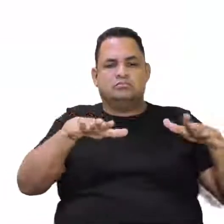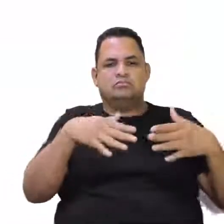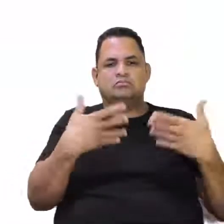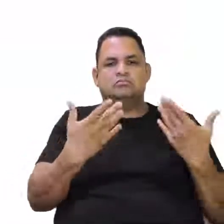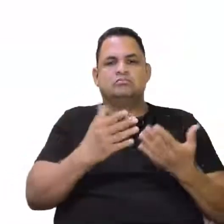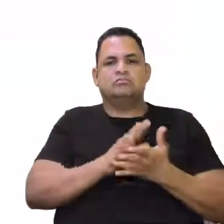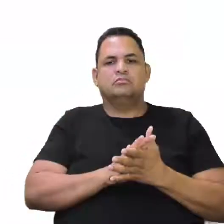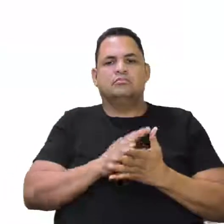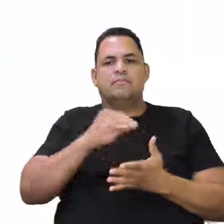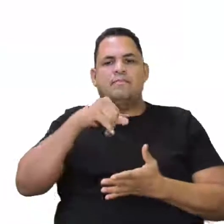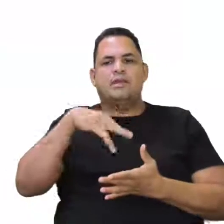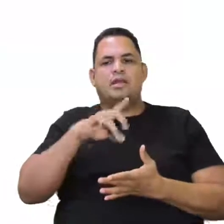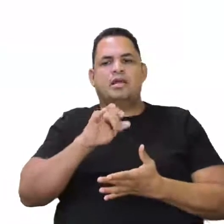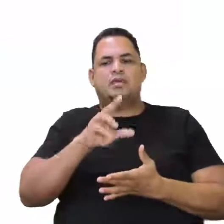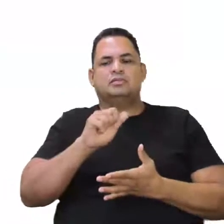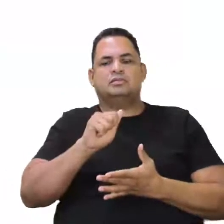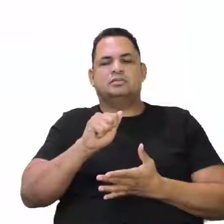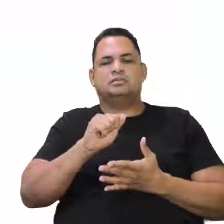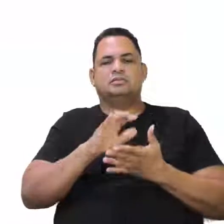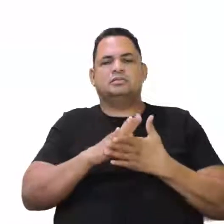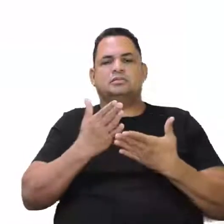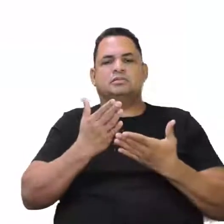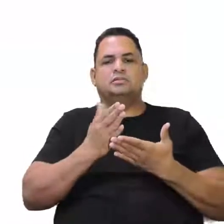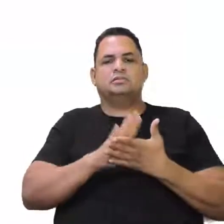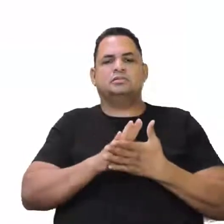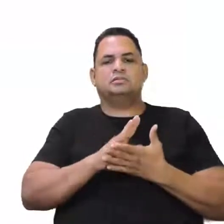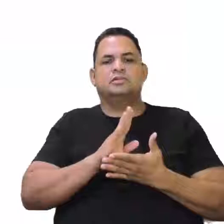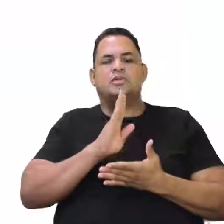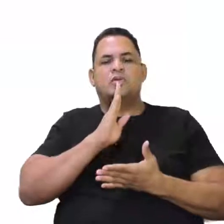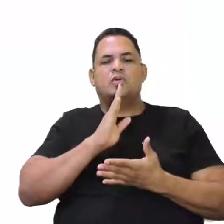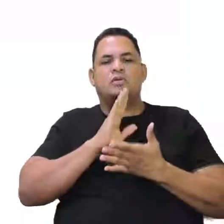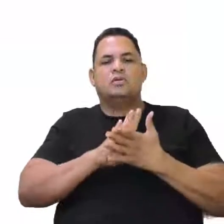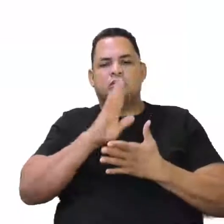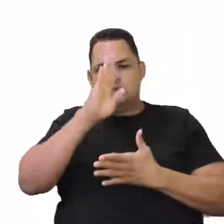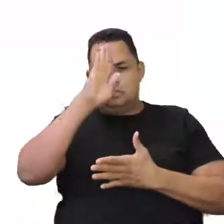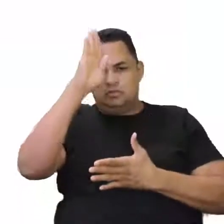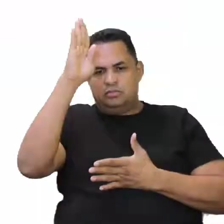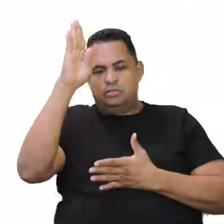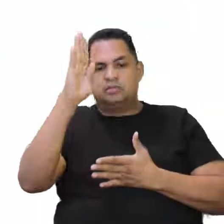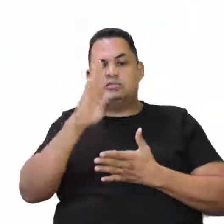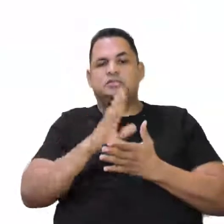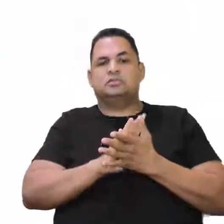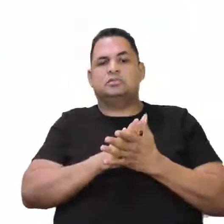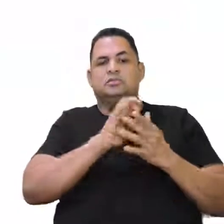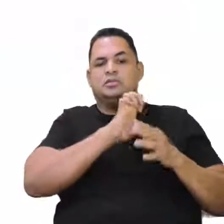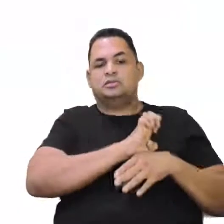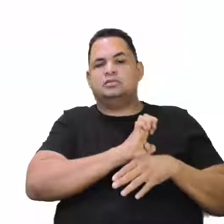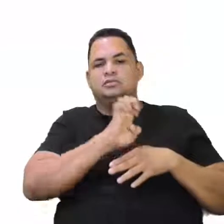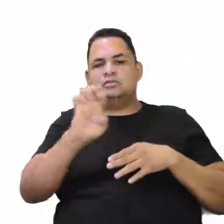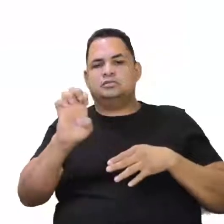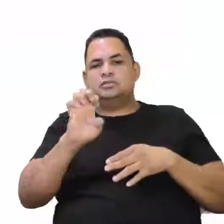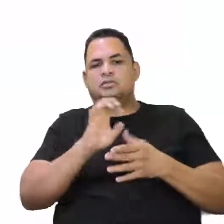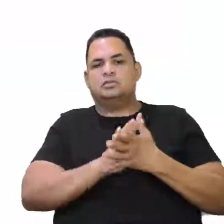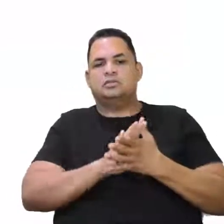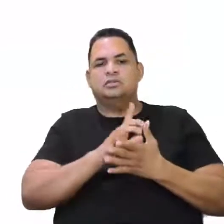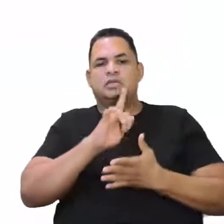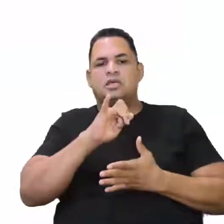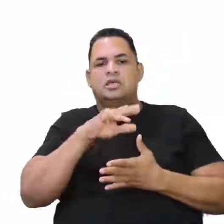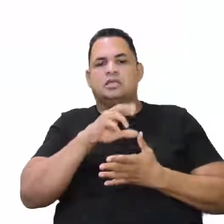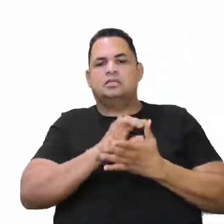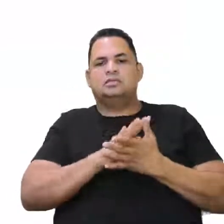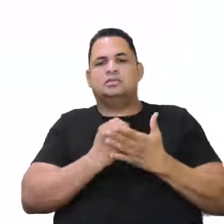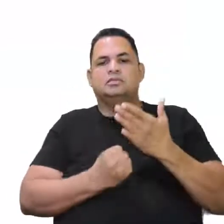espalhando. Aí a Malásia ficou sendo reconhecido como o principal exportador mundial de látex,